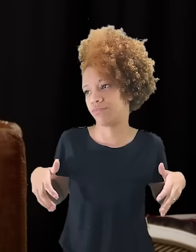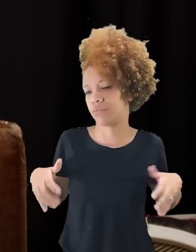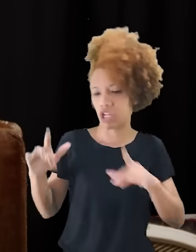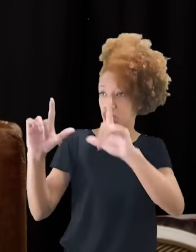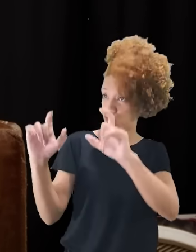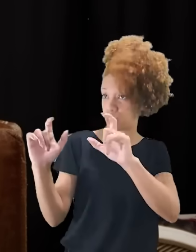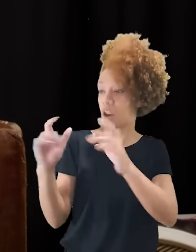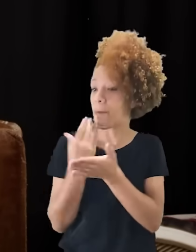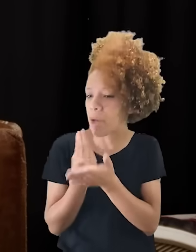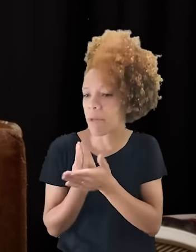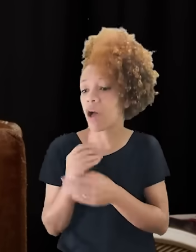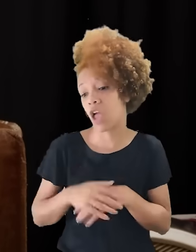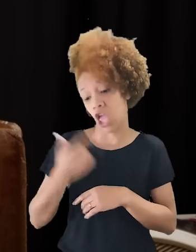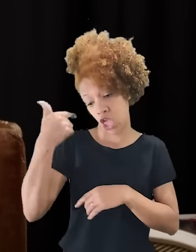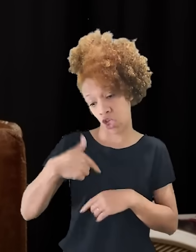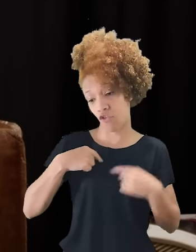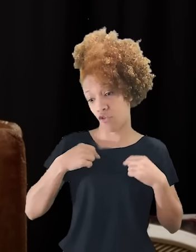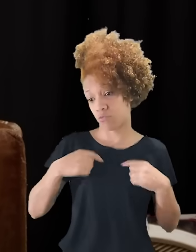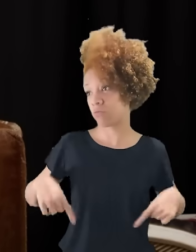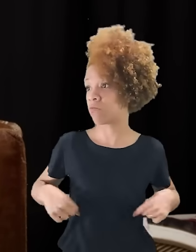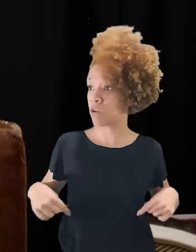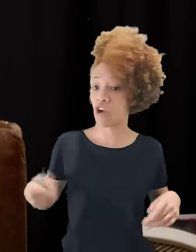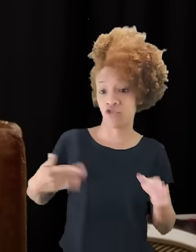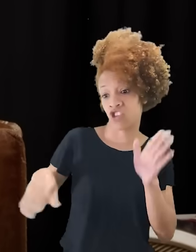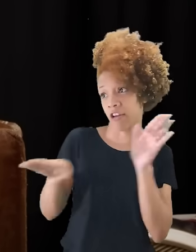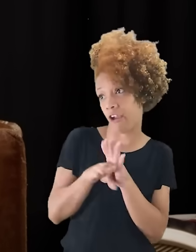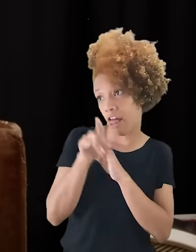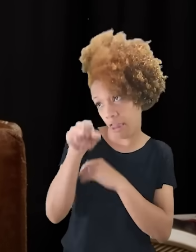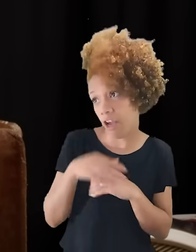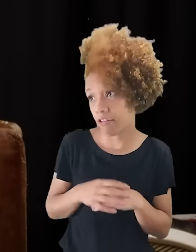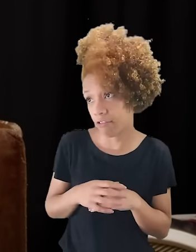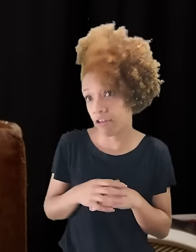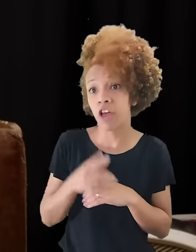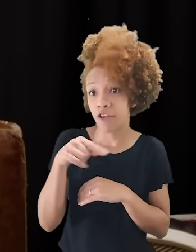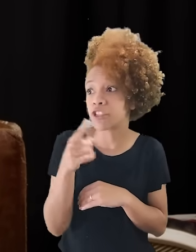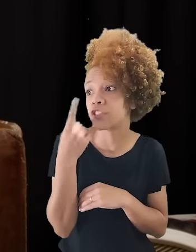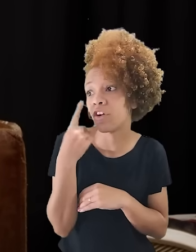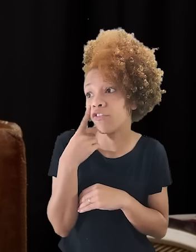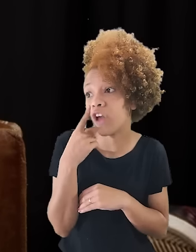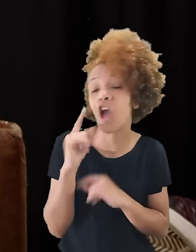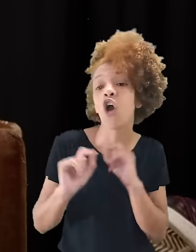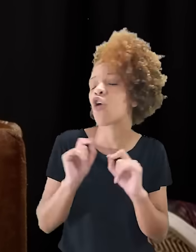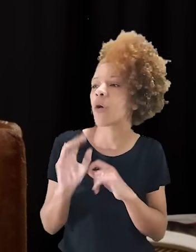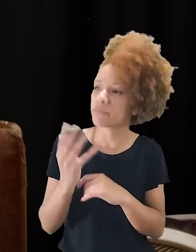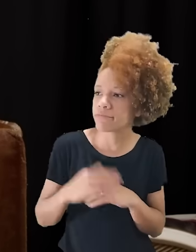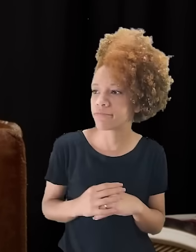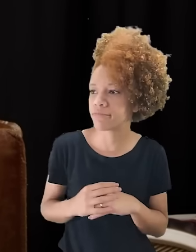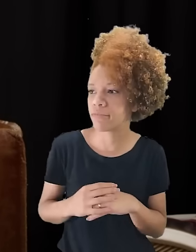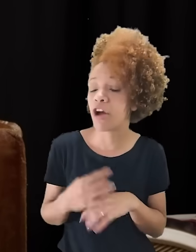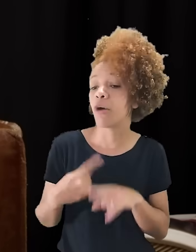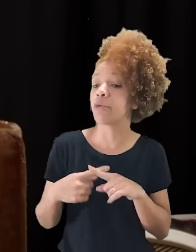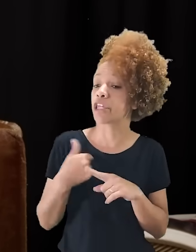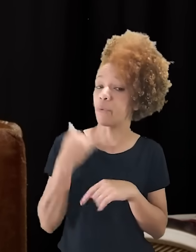virei mandei um áudio falei assim eu vou do jeito que está com a roupa larga vou chegar lá e vocês vão ver vão ver como tá porque eu